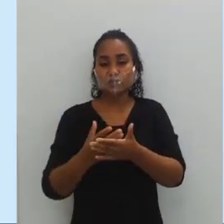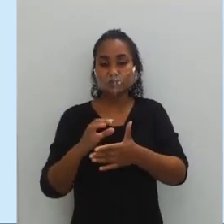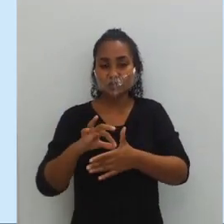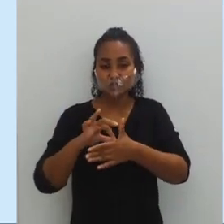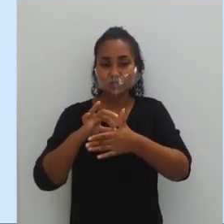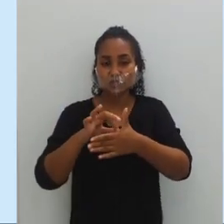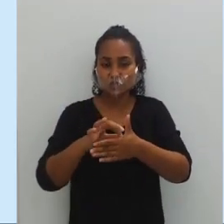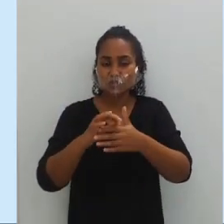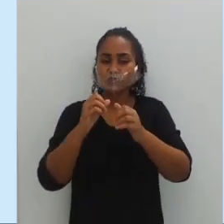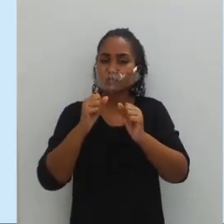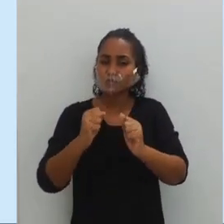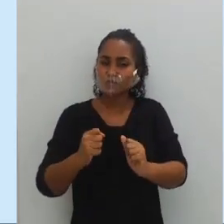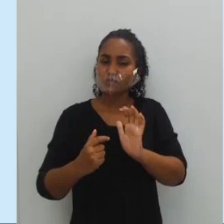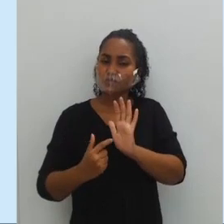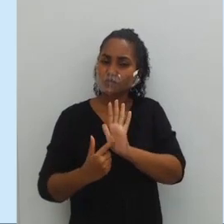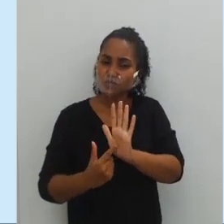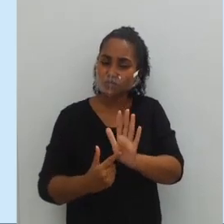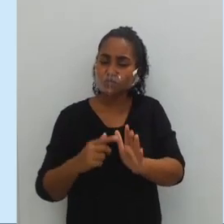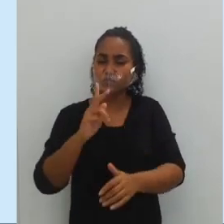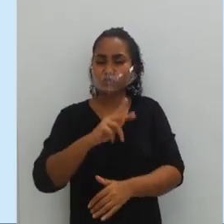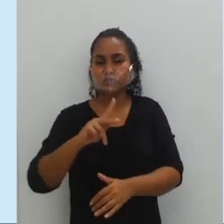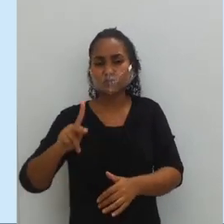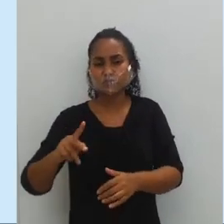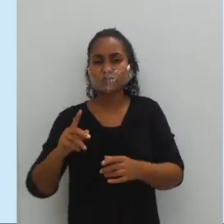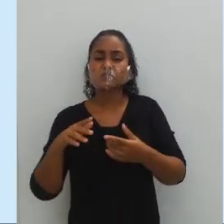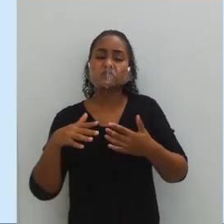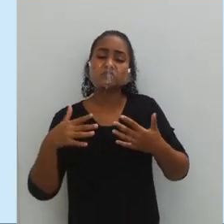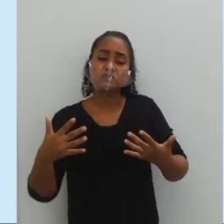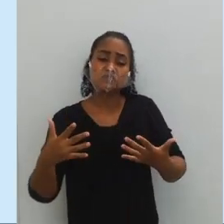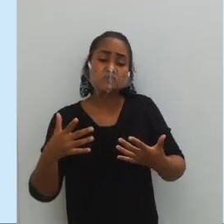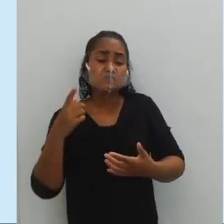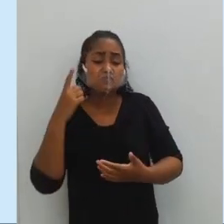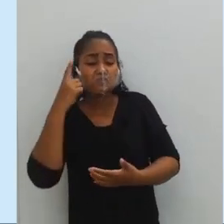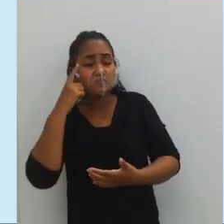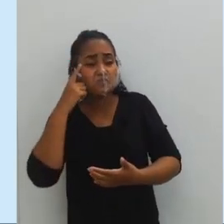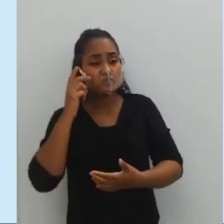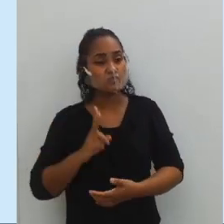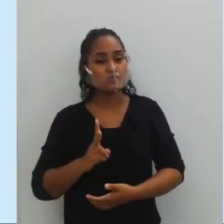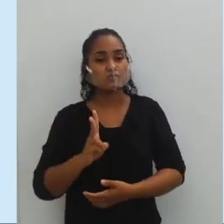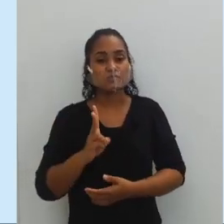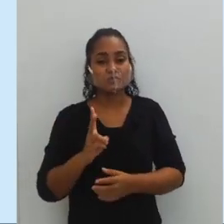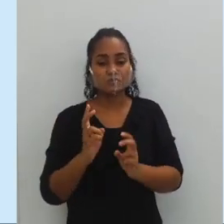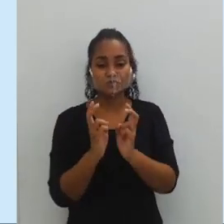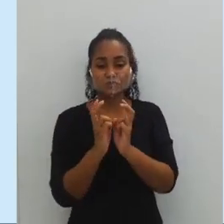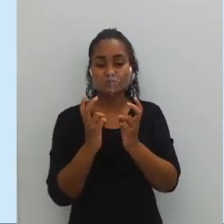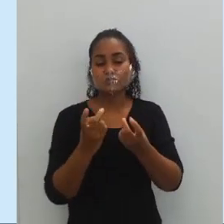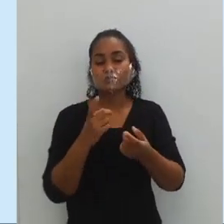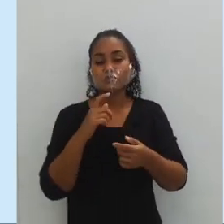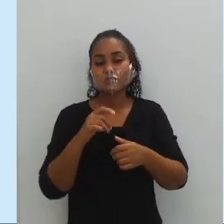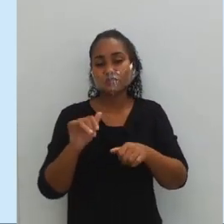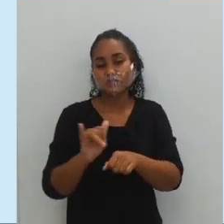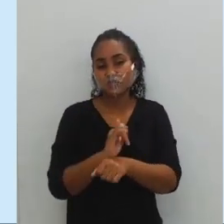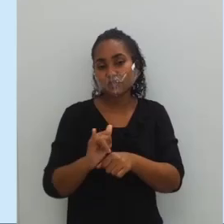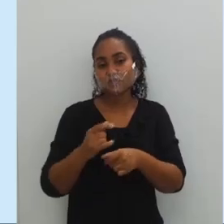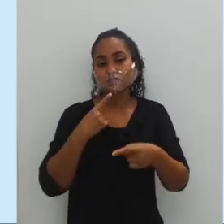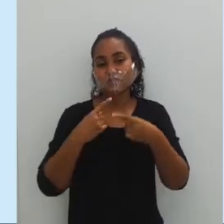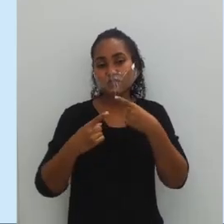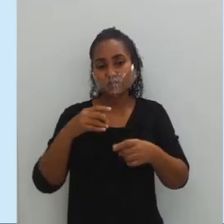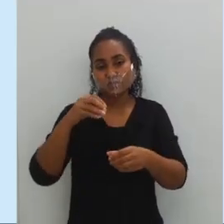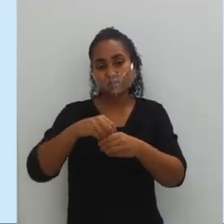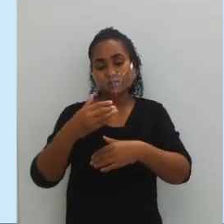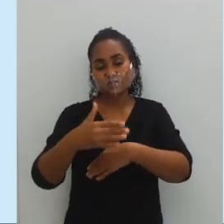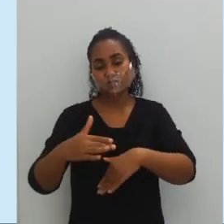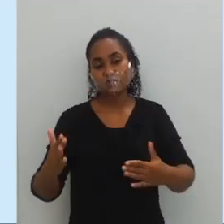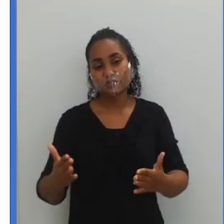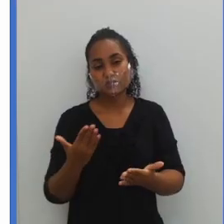aulas presenciais, vocês possam apresentar ao professor e quem sabe, de repente, continuar nessa roda de diálogo dentro de sala